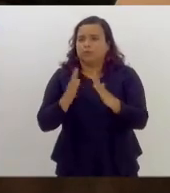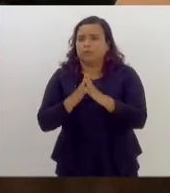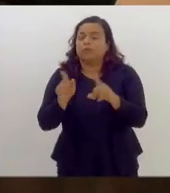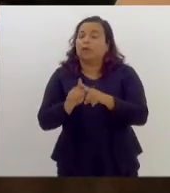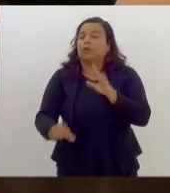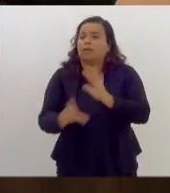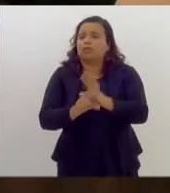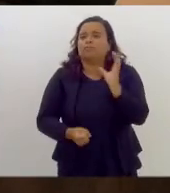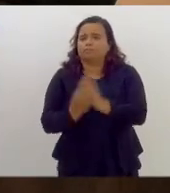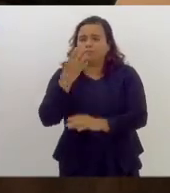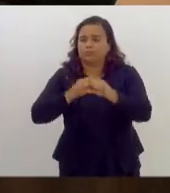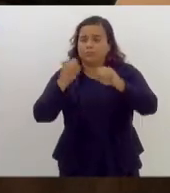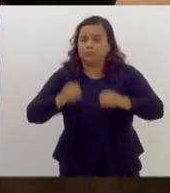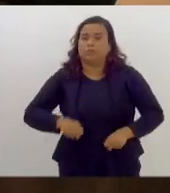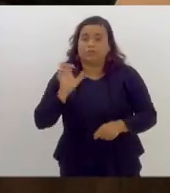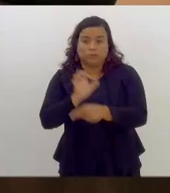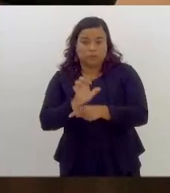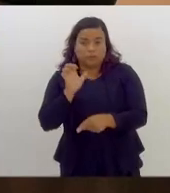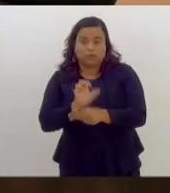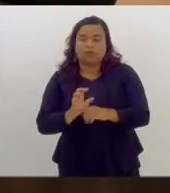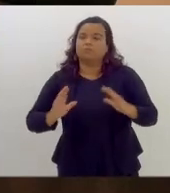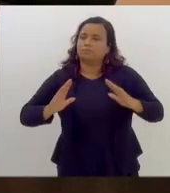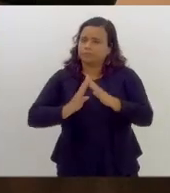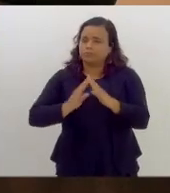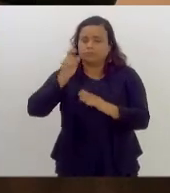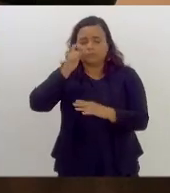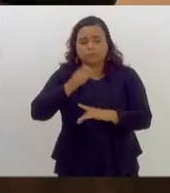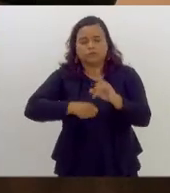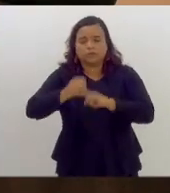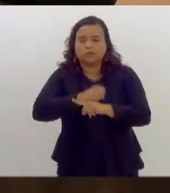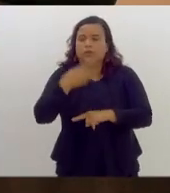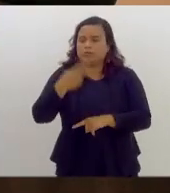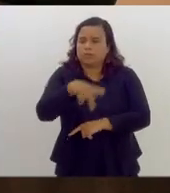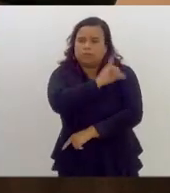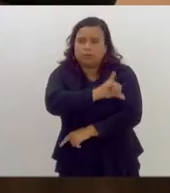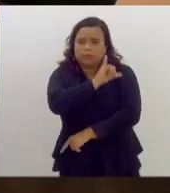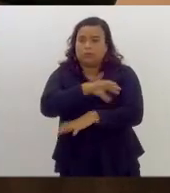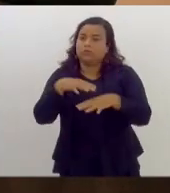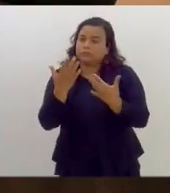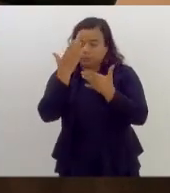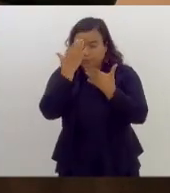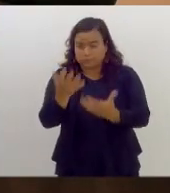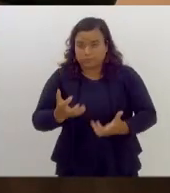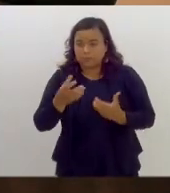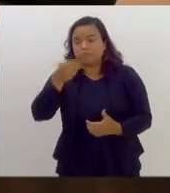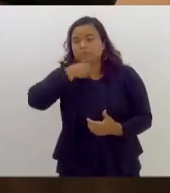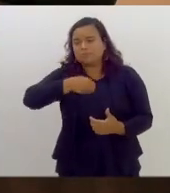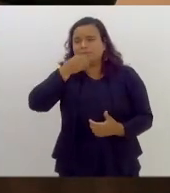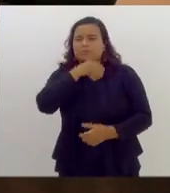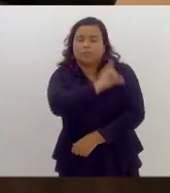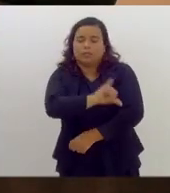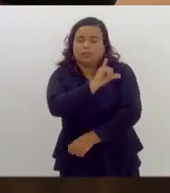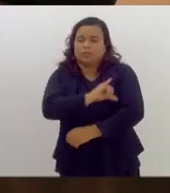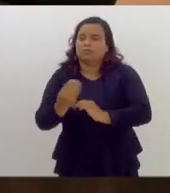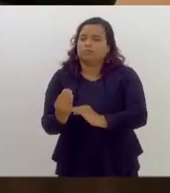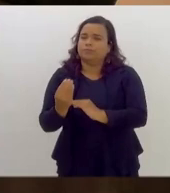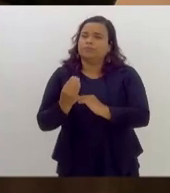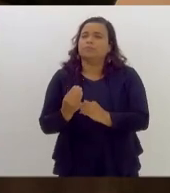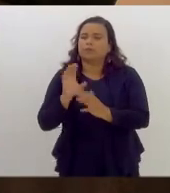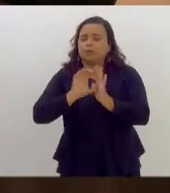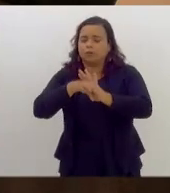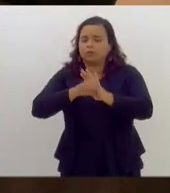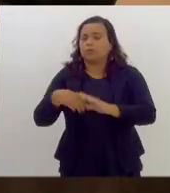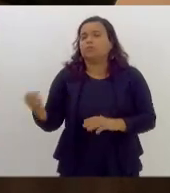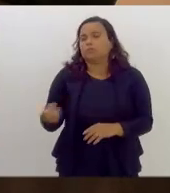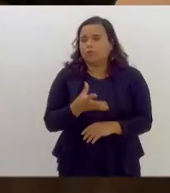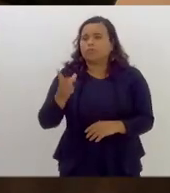institui um sistema estadual de habitação de interesse social no Rio de Janeiro. Então, quero agradecer a oportunidade que o Rio de Janeiro inscreva esse conceito